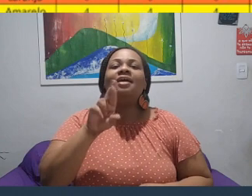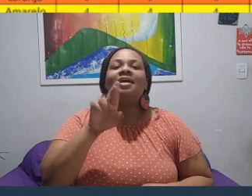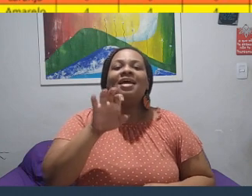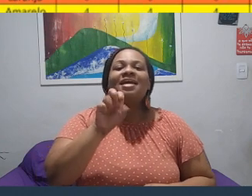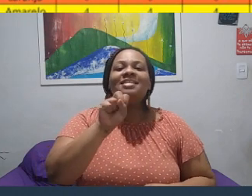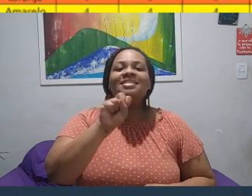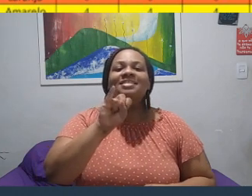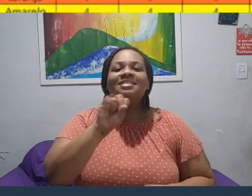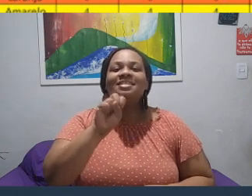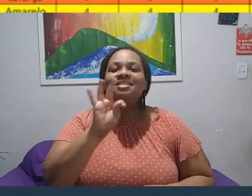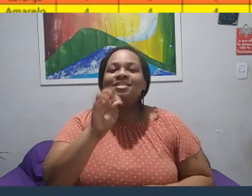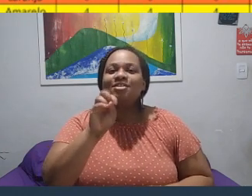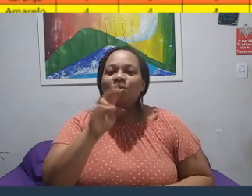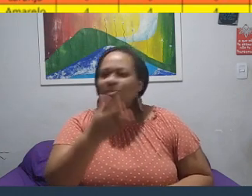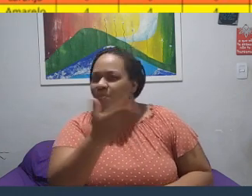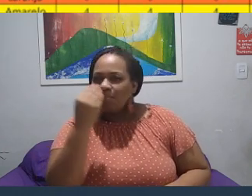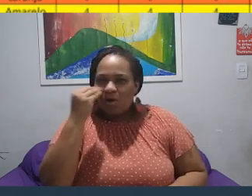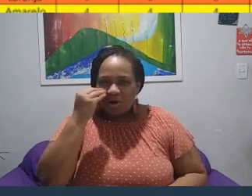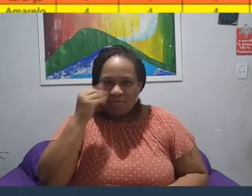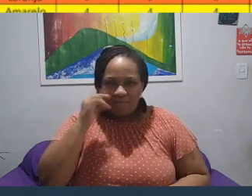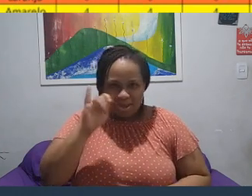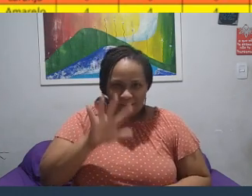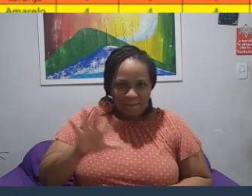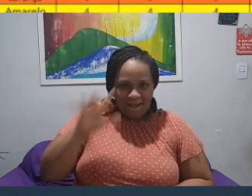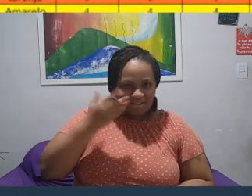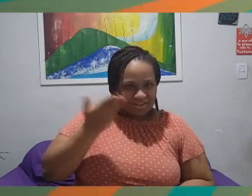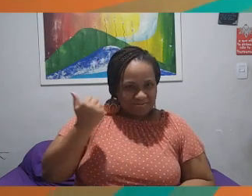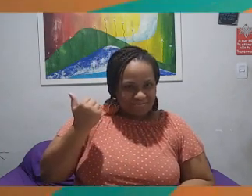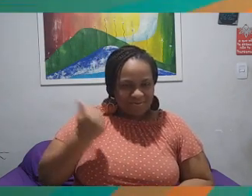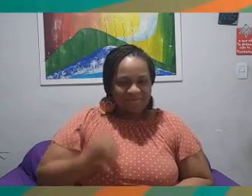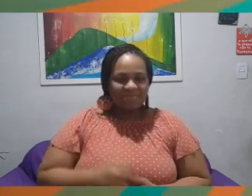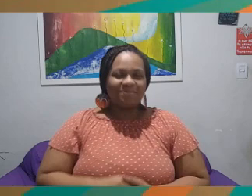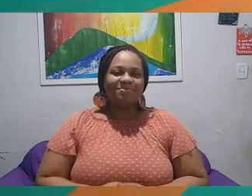circuito. Vamos dar uma olhadinha nesse resistor lá no Tinkercad?